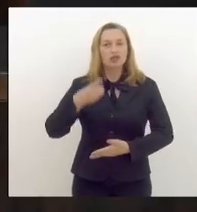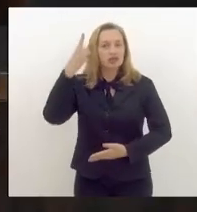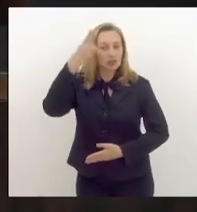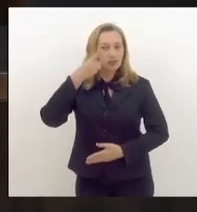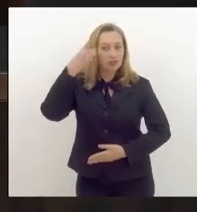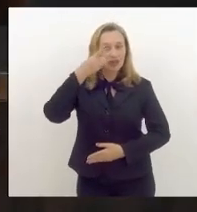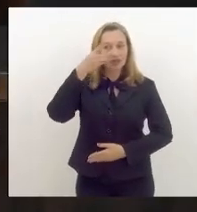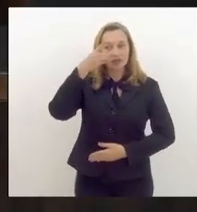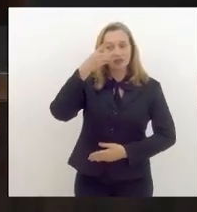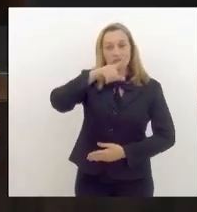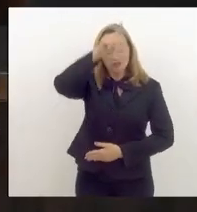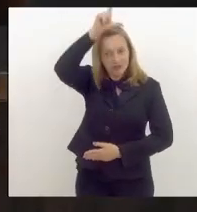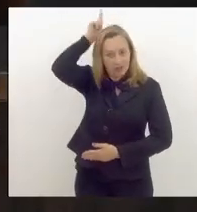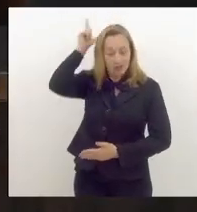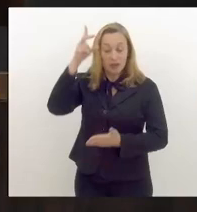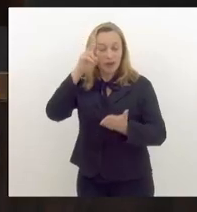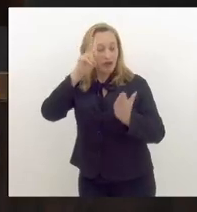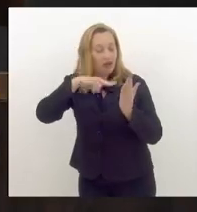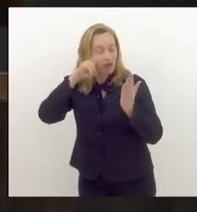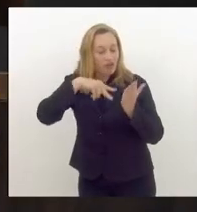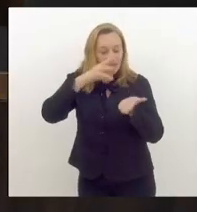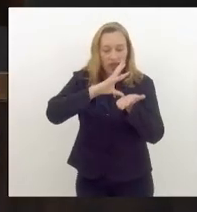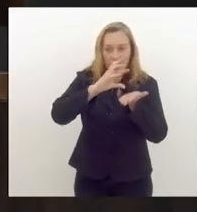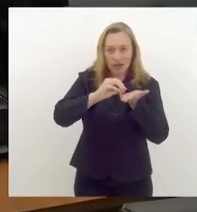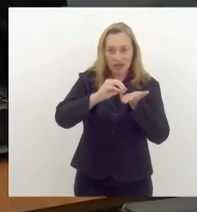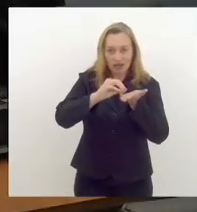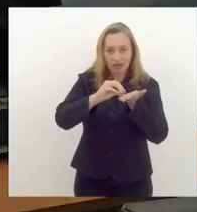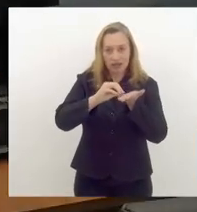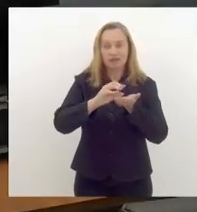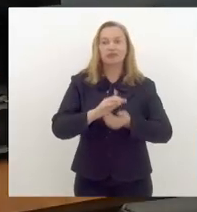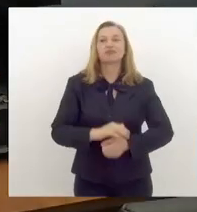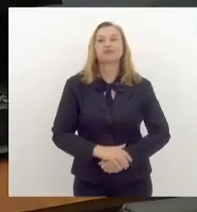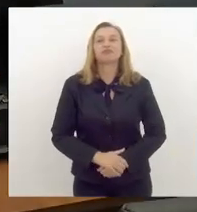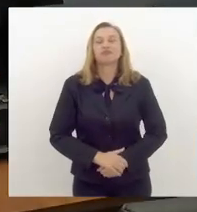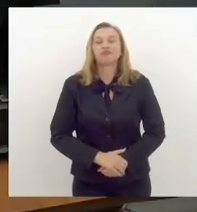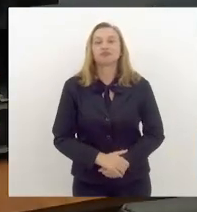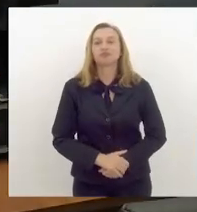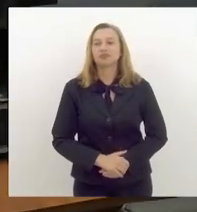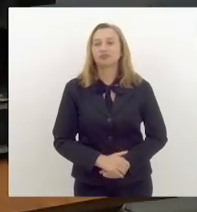Nobre Deputado Luiz Paulo para fazer leitura da ata da sessão anterior a